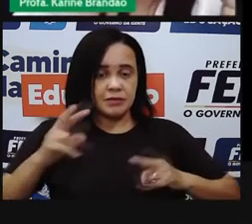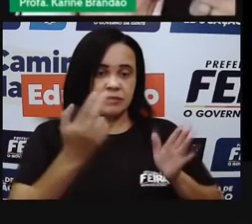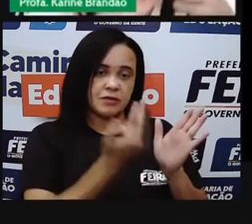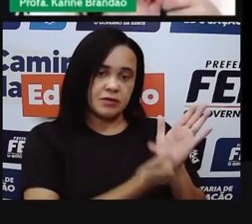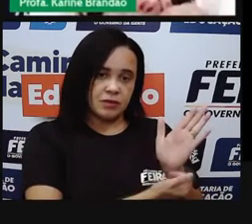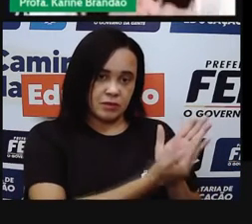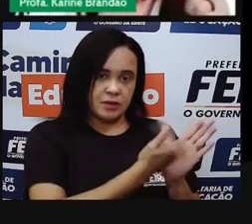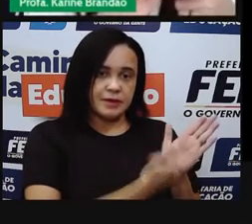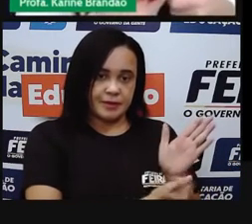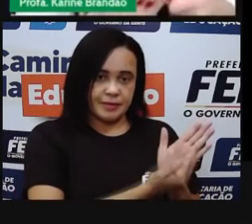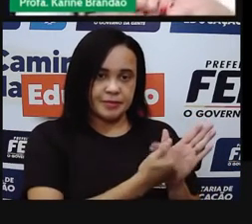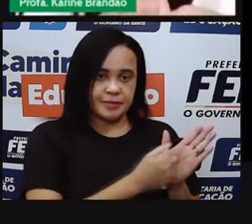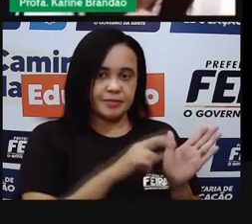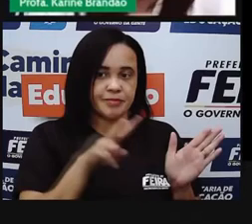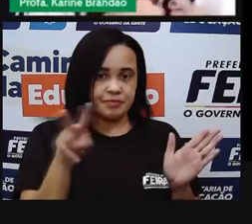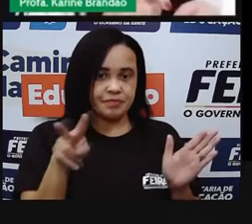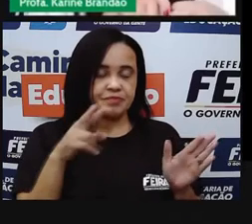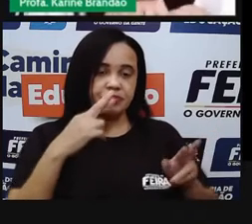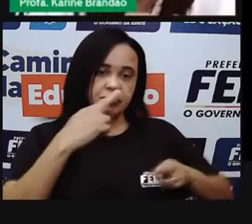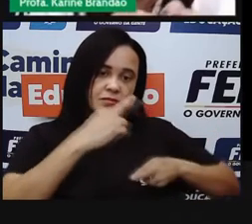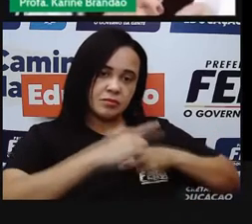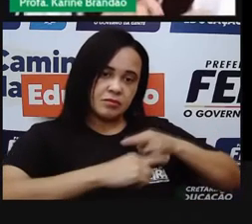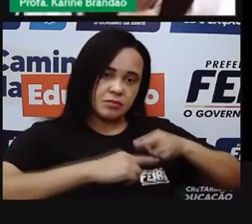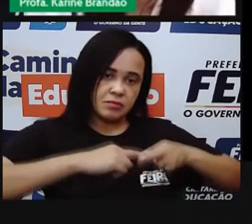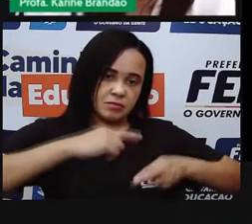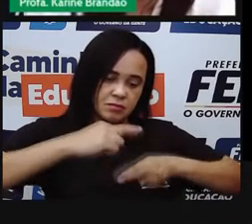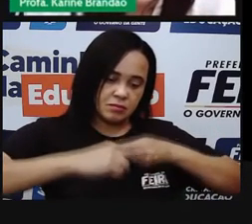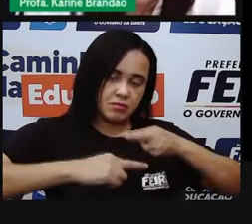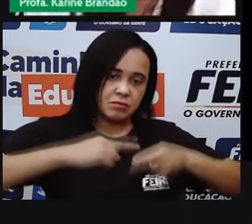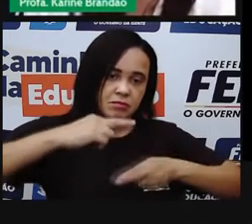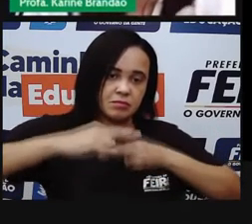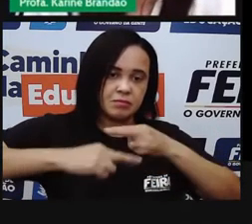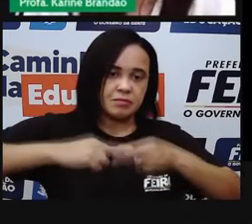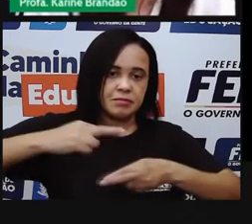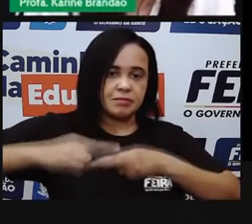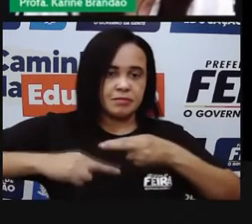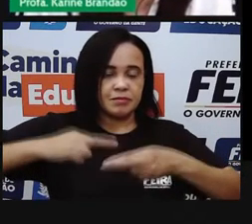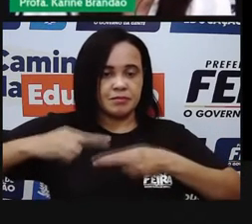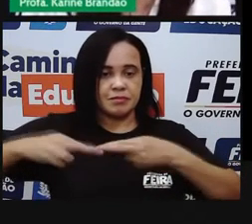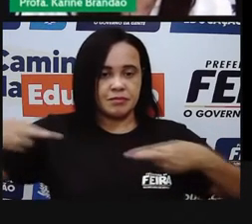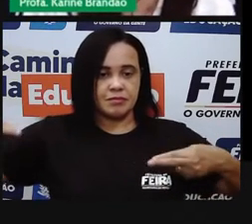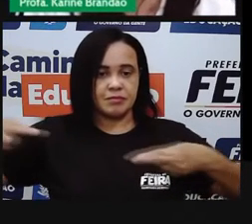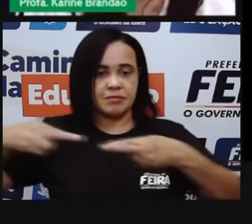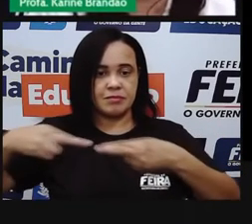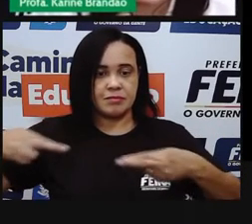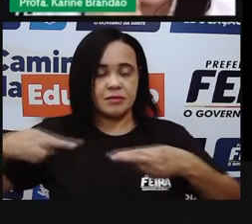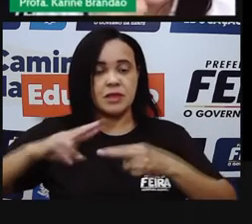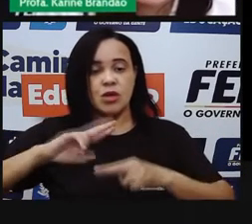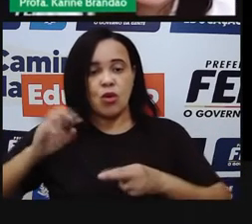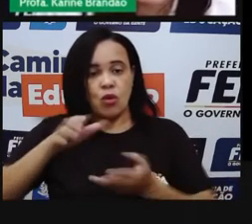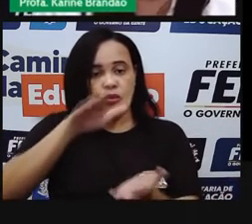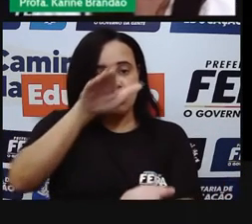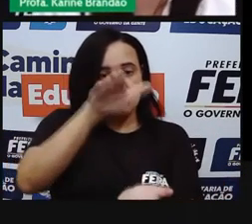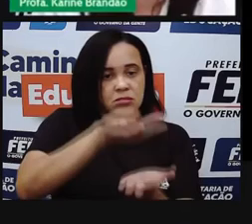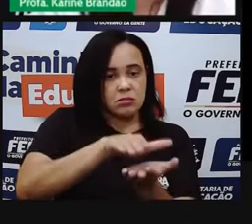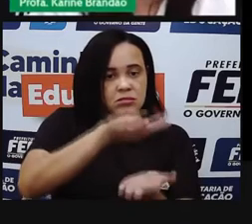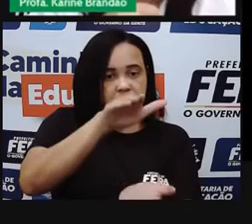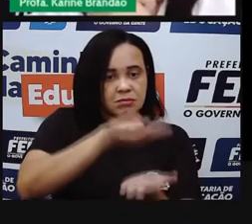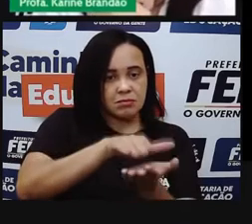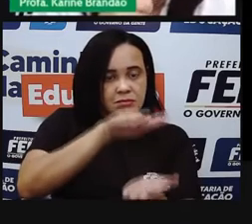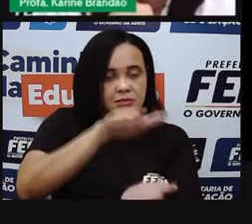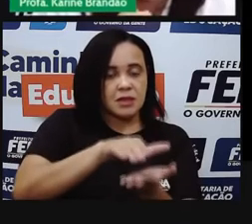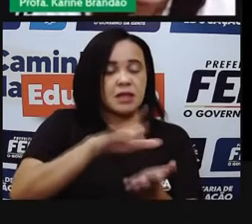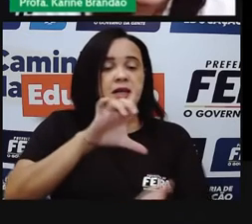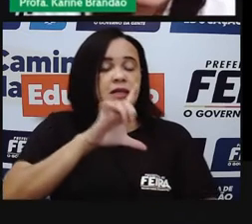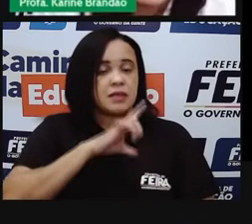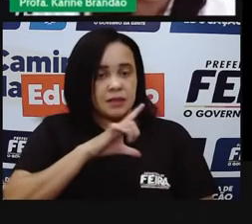certo? Vai condensando, vai enrolando esse fio cada vez mais. E aí, para isso, usa também proteínas que vão